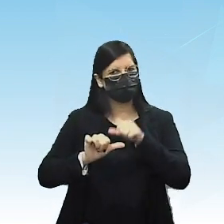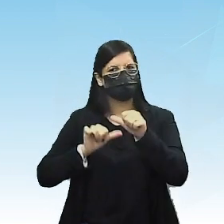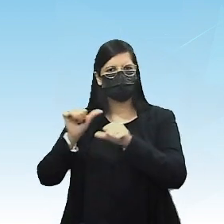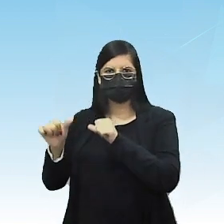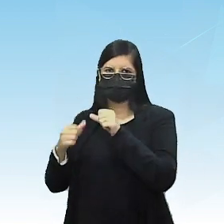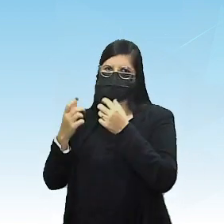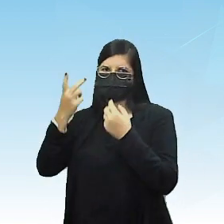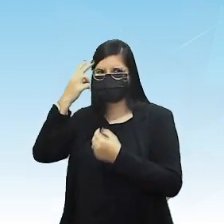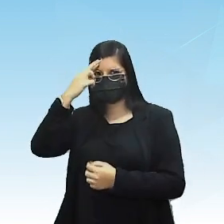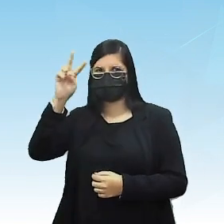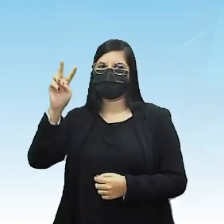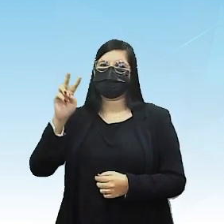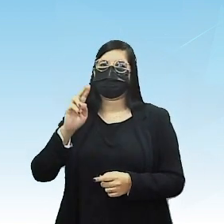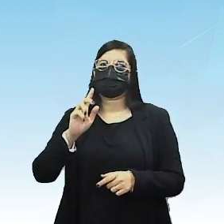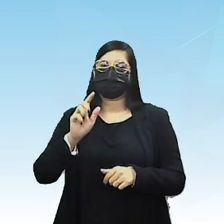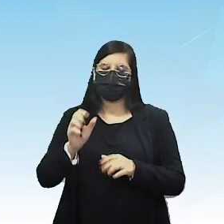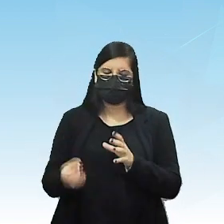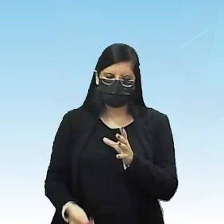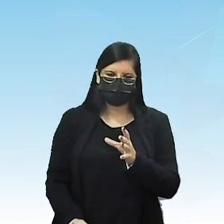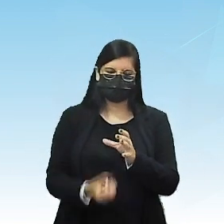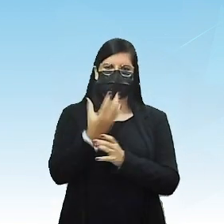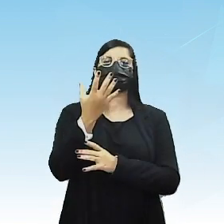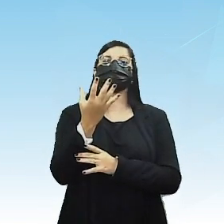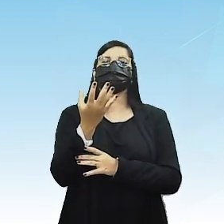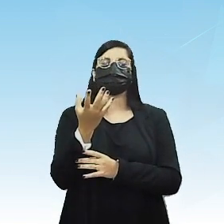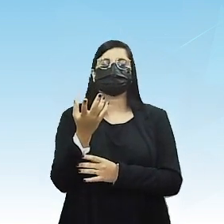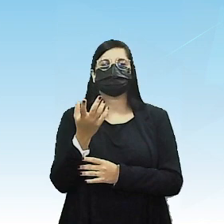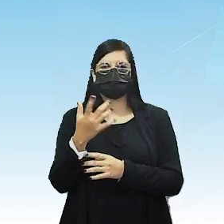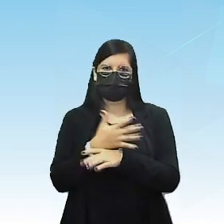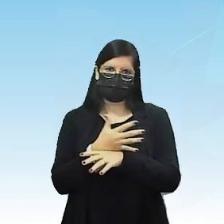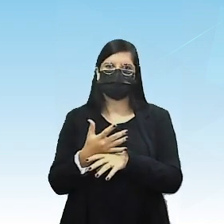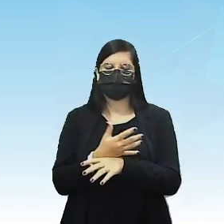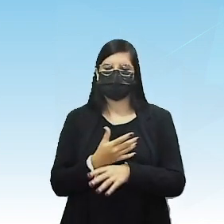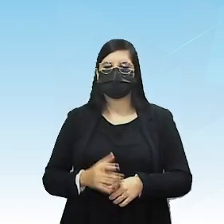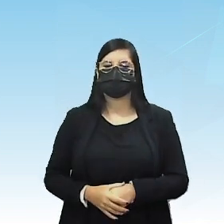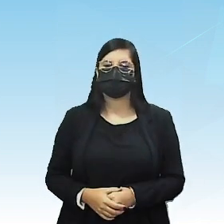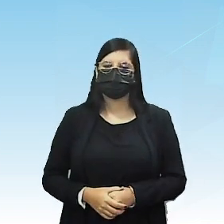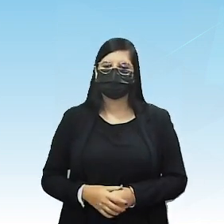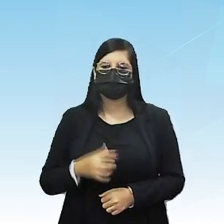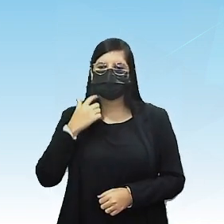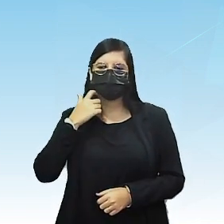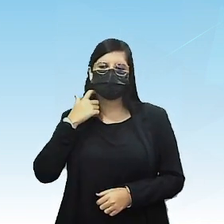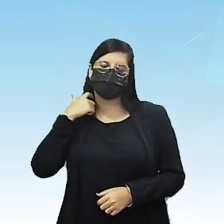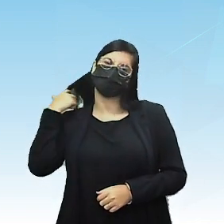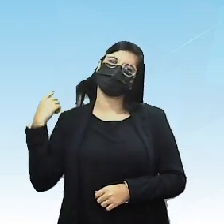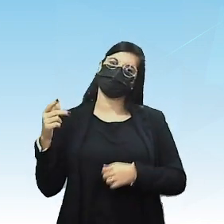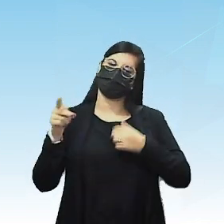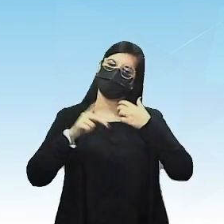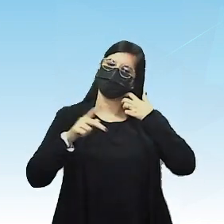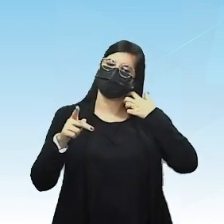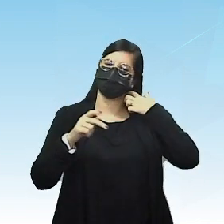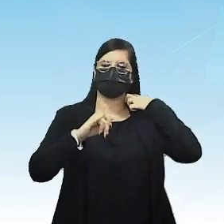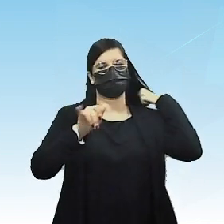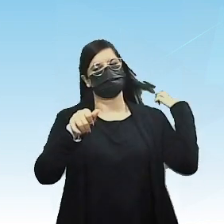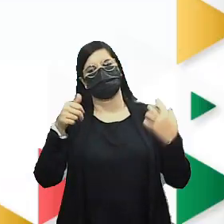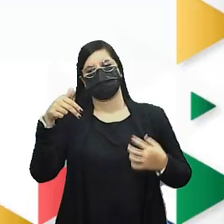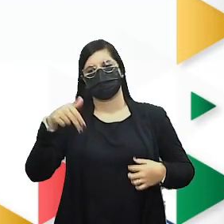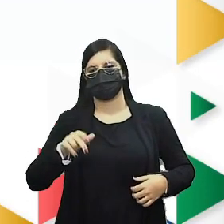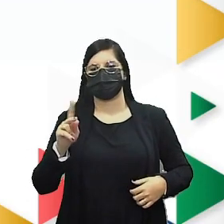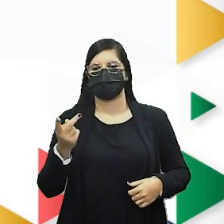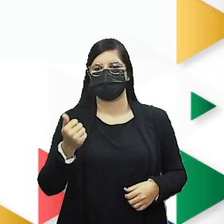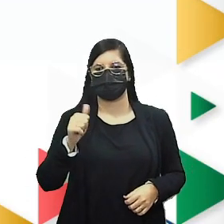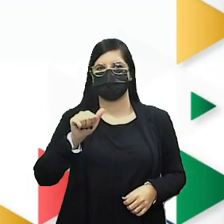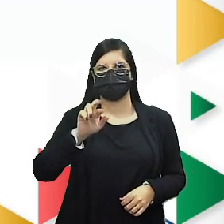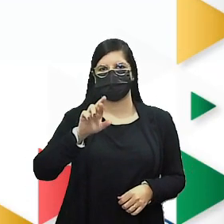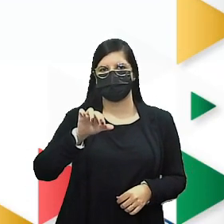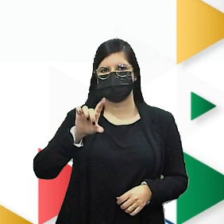história até virar uma história fabulosa, né? Uma lenda urbana. Aí, segundo o professor John Harold Brunvad,